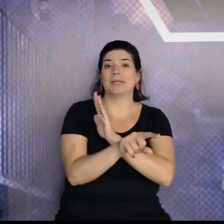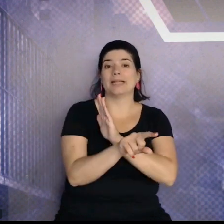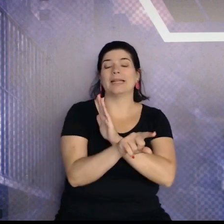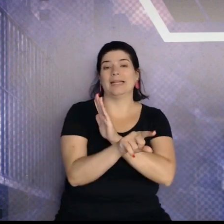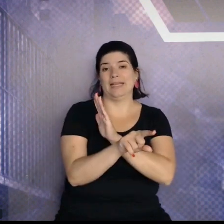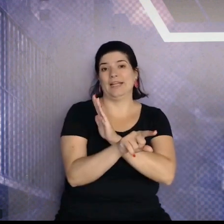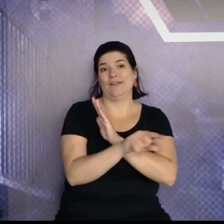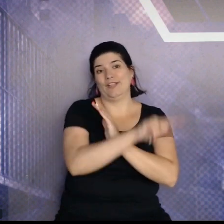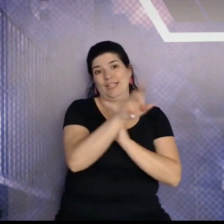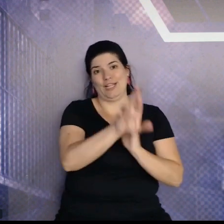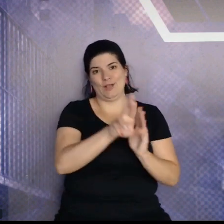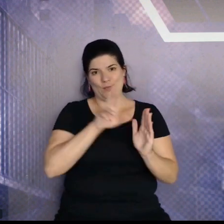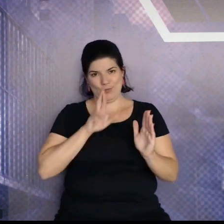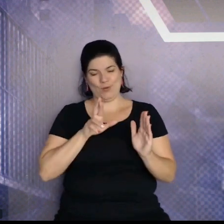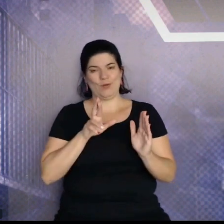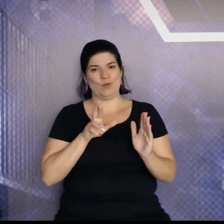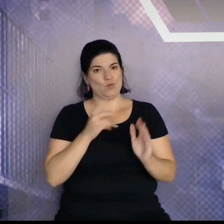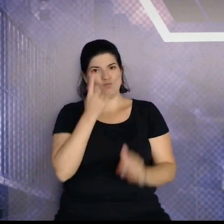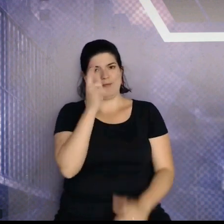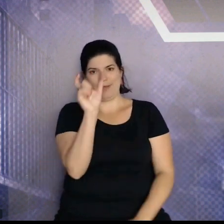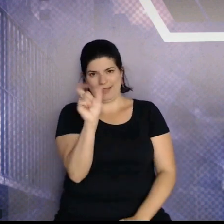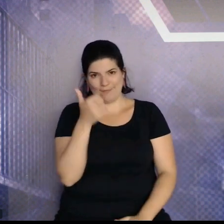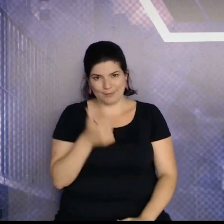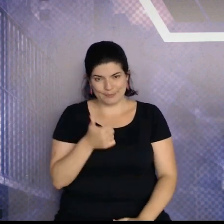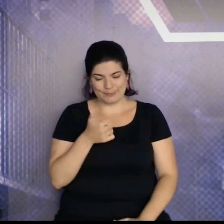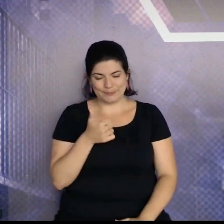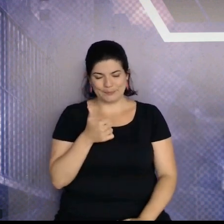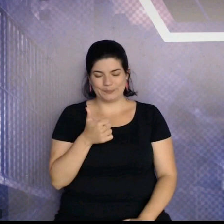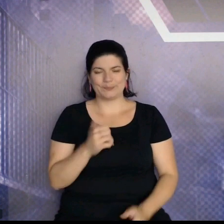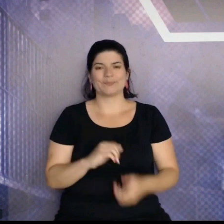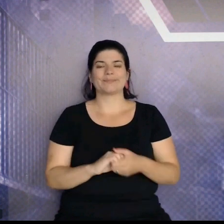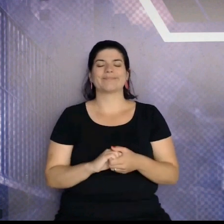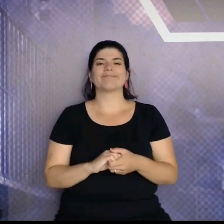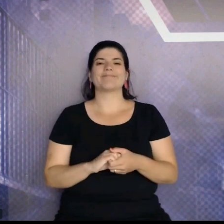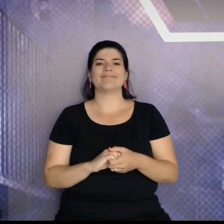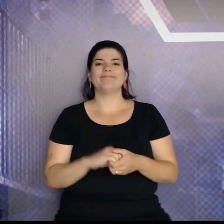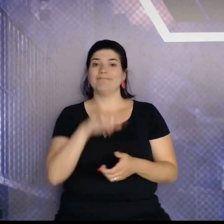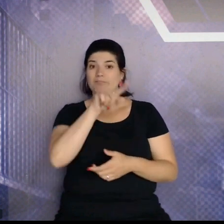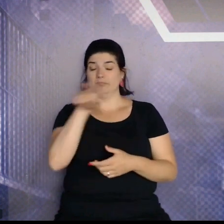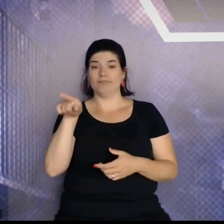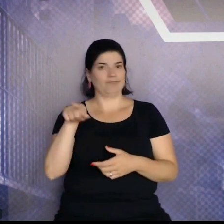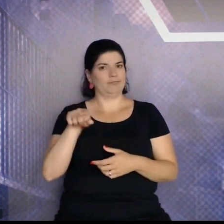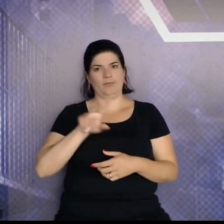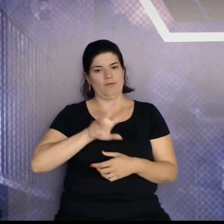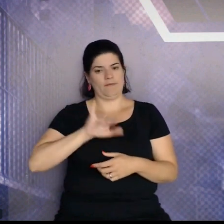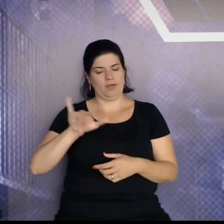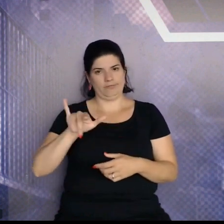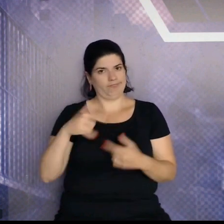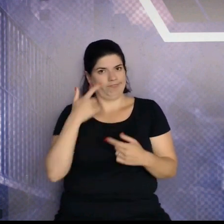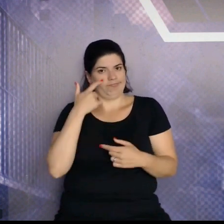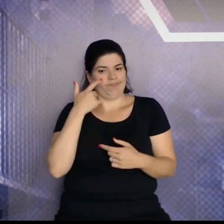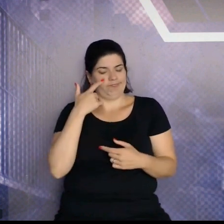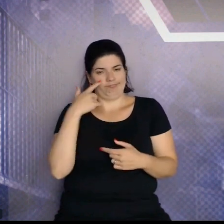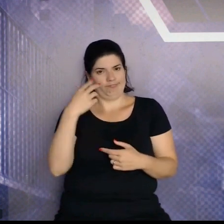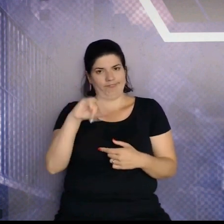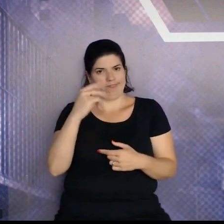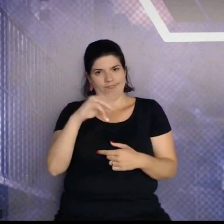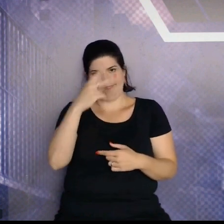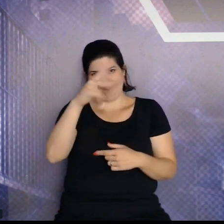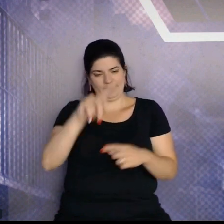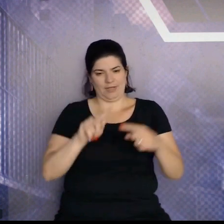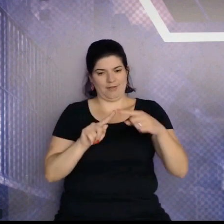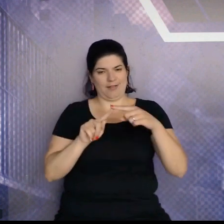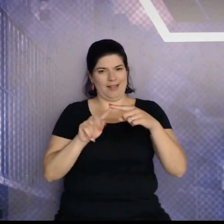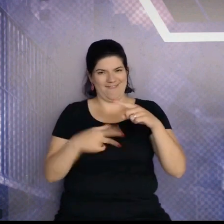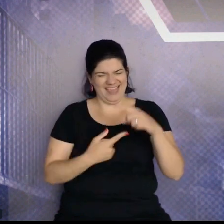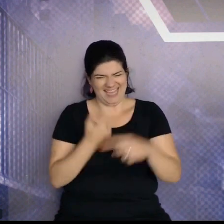Pergunta para vocês e resposta com uma única palavra, tá bom? Então, vocês vão se virar nos 30 e vocês vão responder com uma